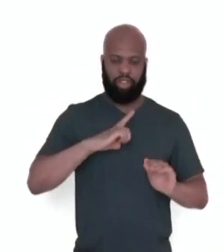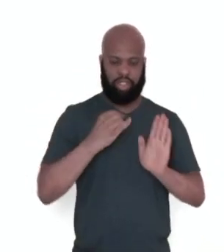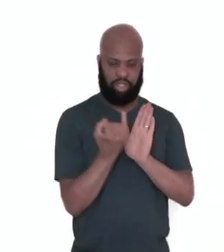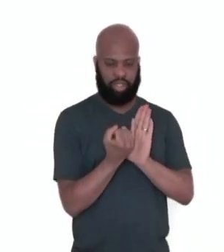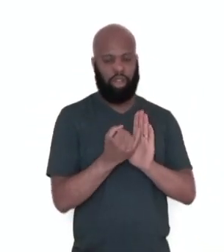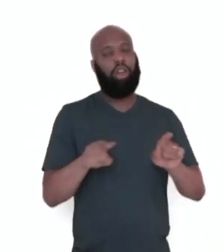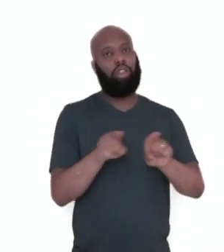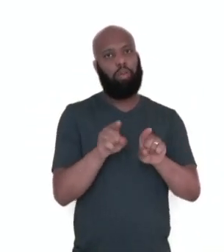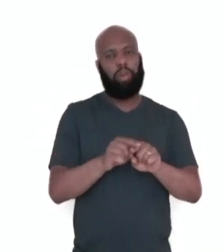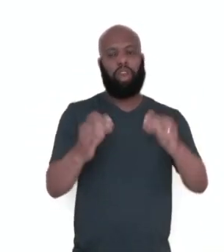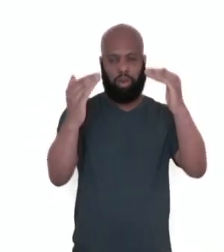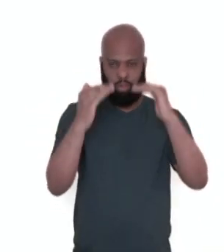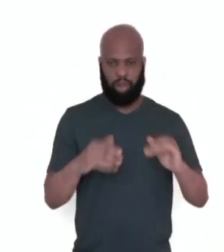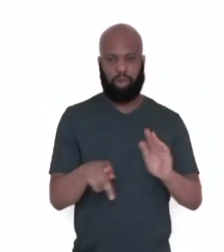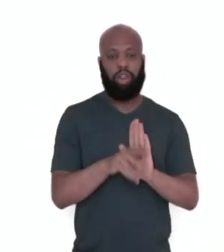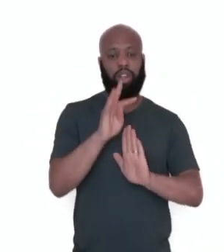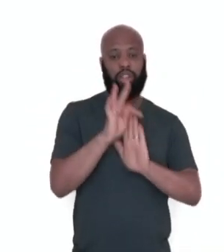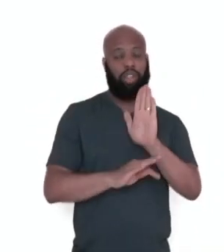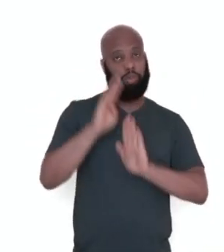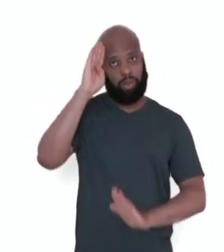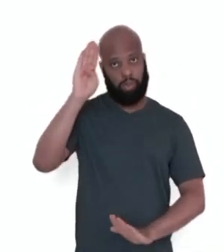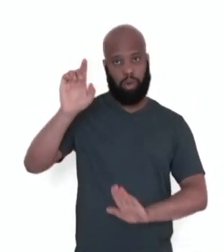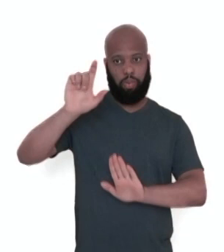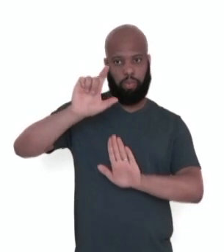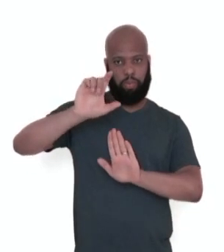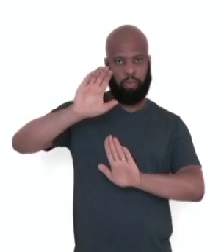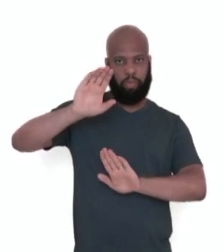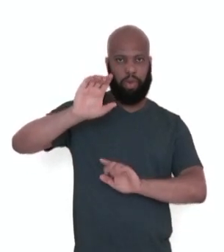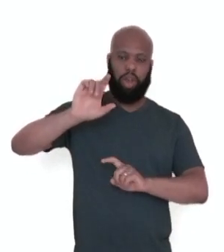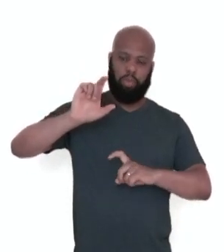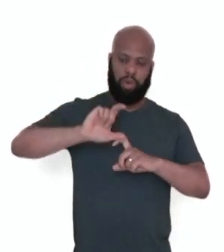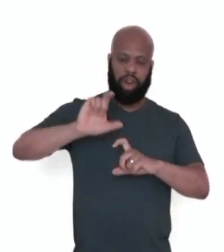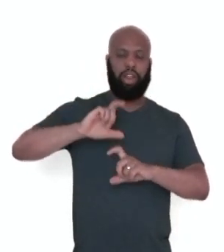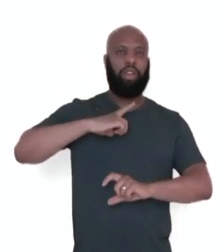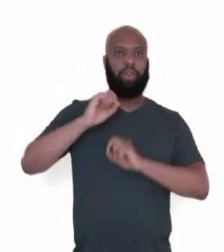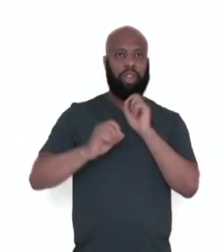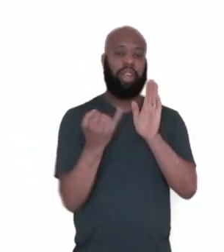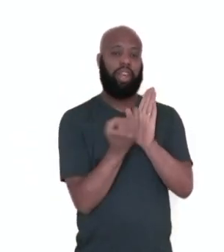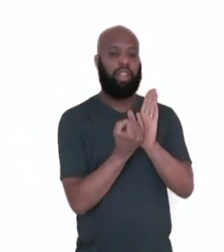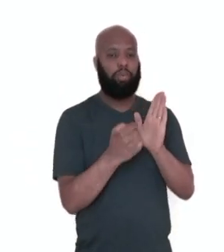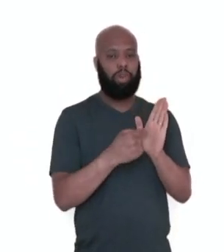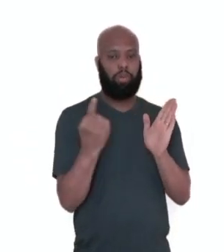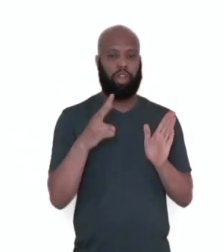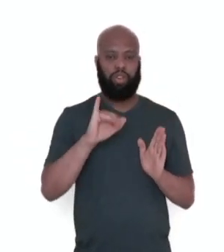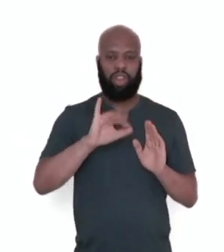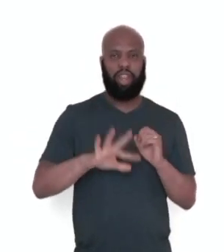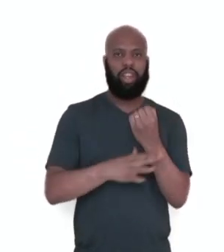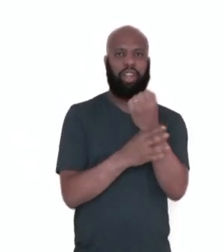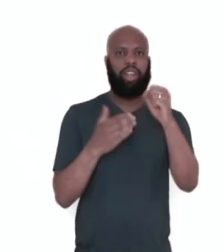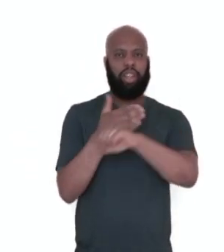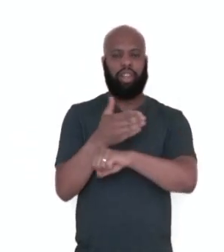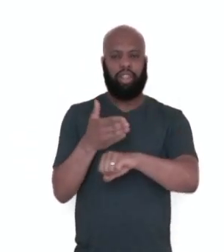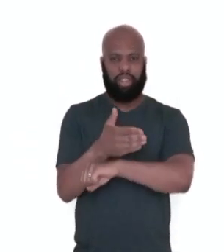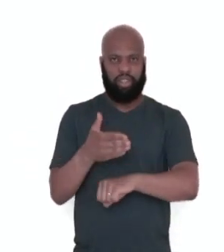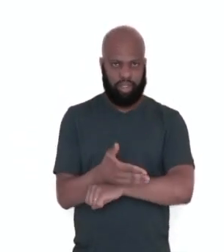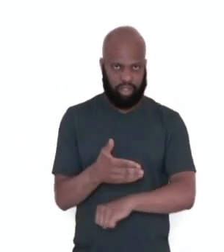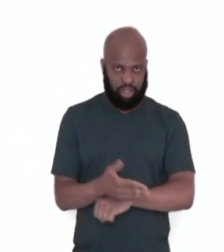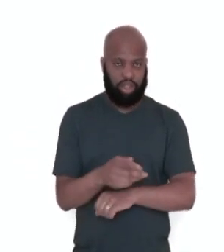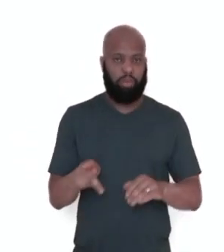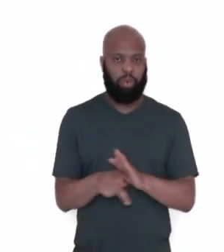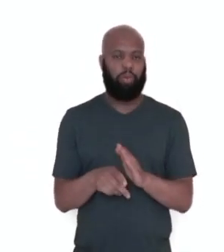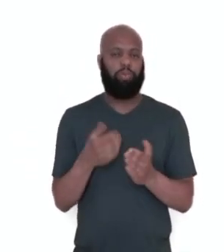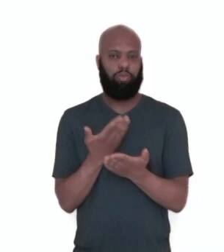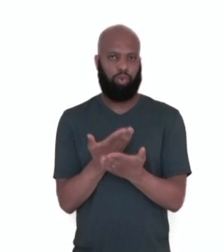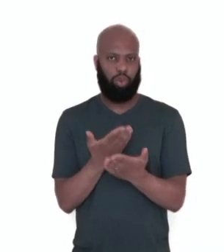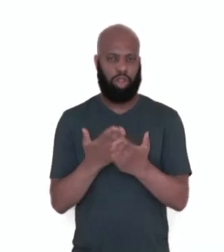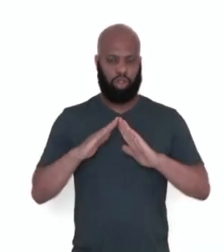o texto principal do parágrafo. Vamos ver um exemplo aqui, ó. Inciso 1º, garantia de acesso e frequência obrigatória ao ensino